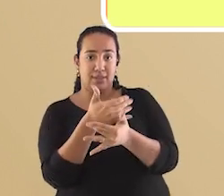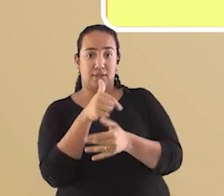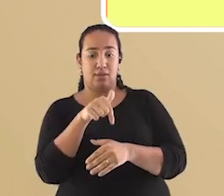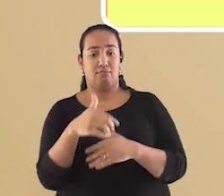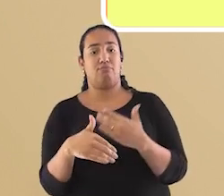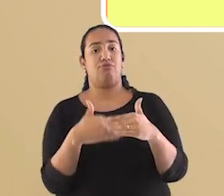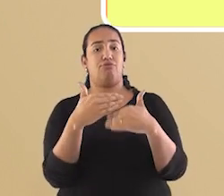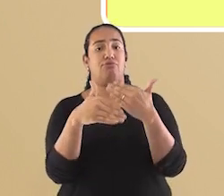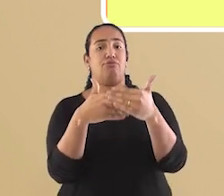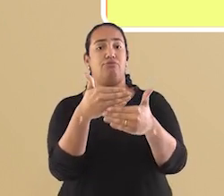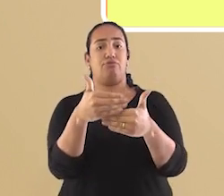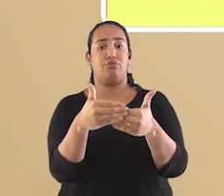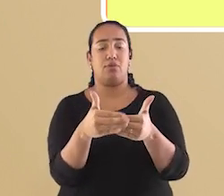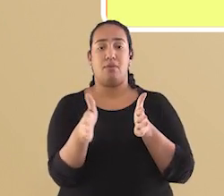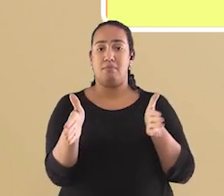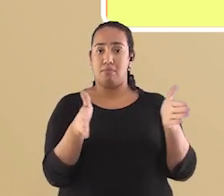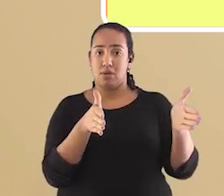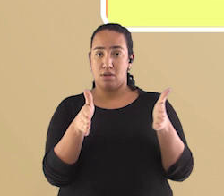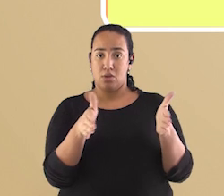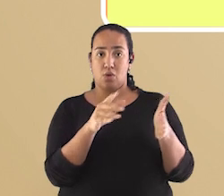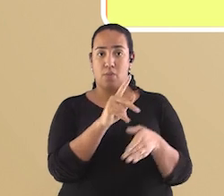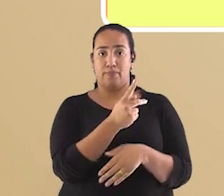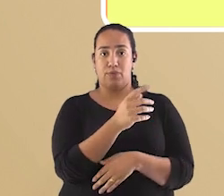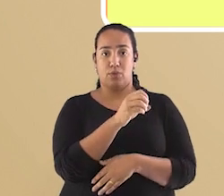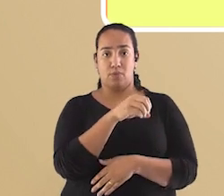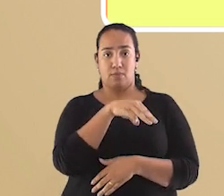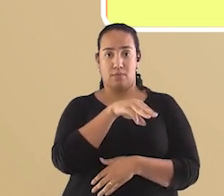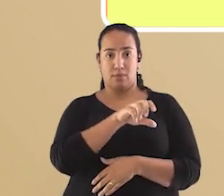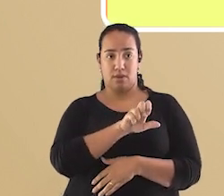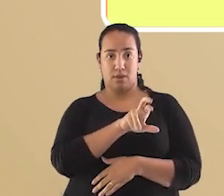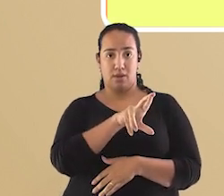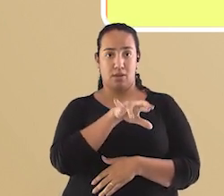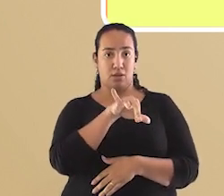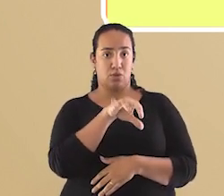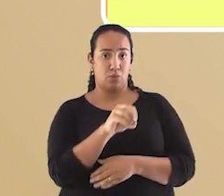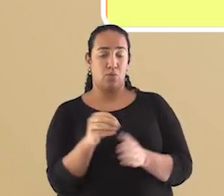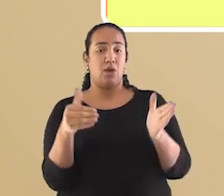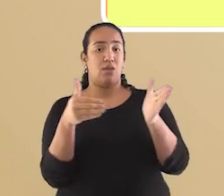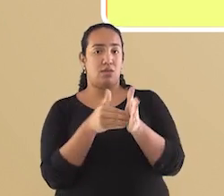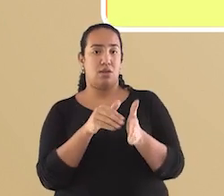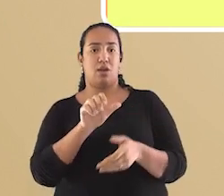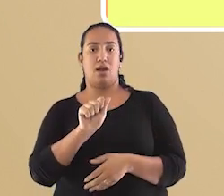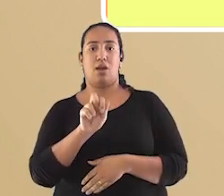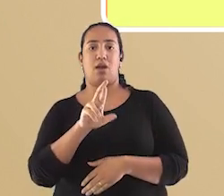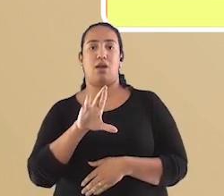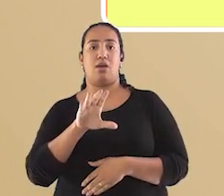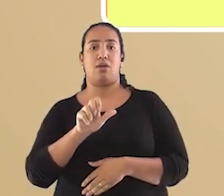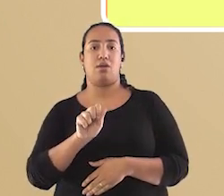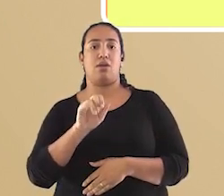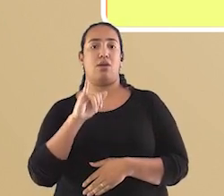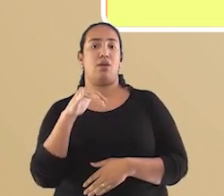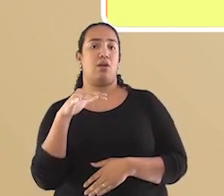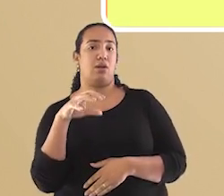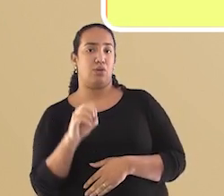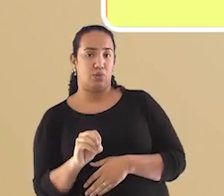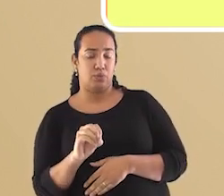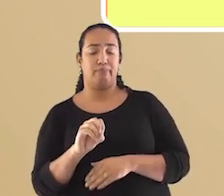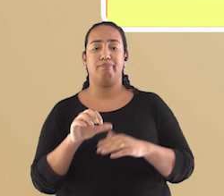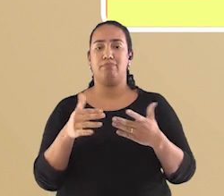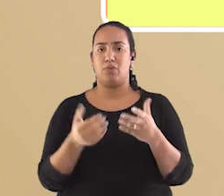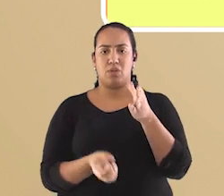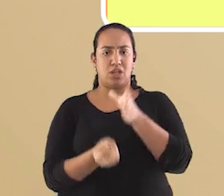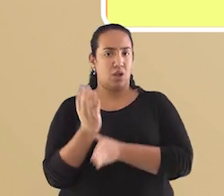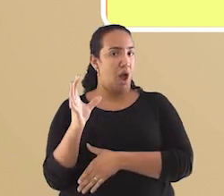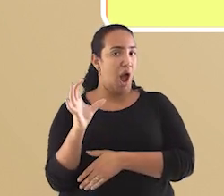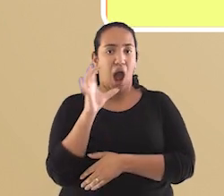gradual na Grécia ao longo dos períodos homérico e arcaico. Portanto, não se estabeleceu de uma hora para outra,